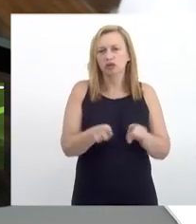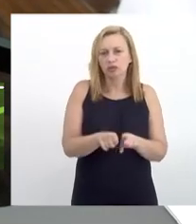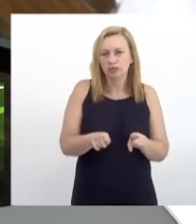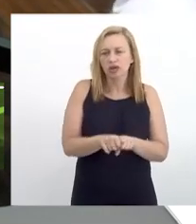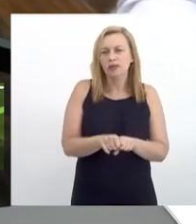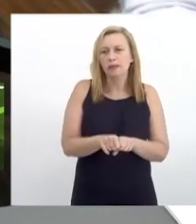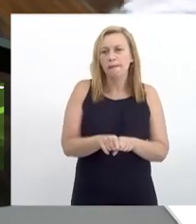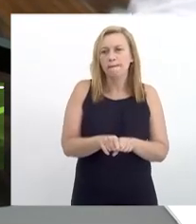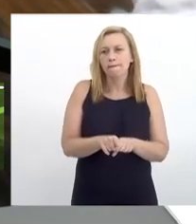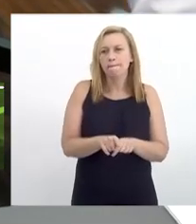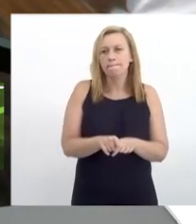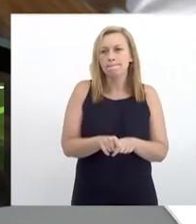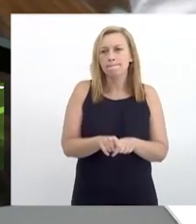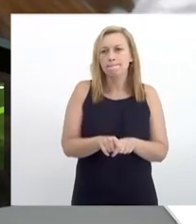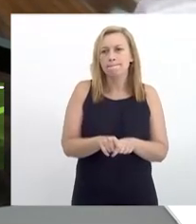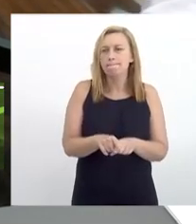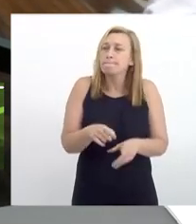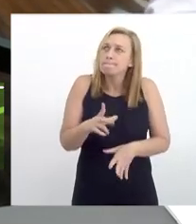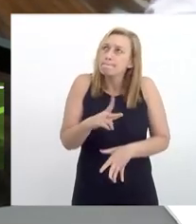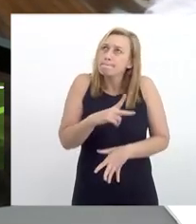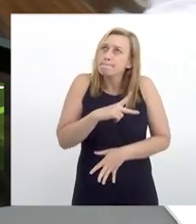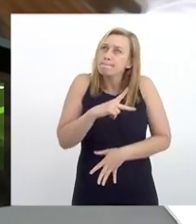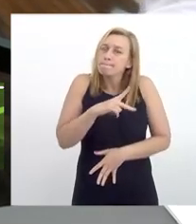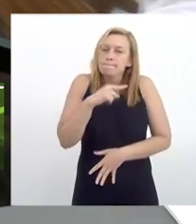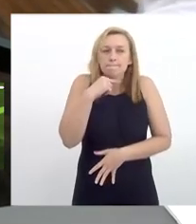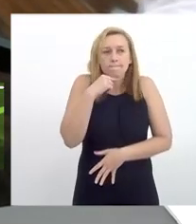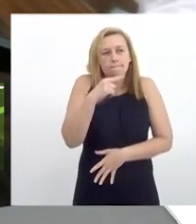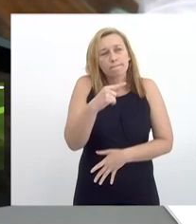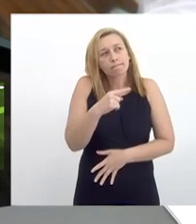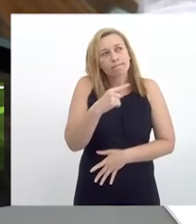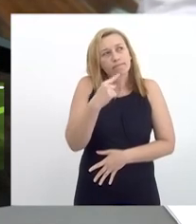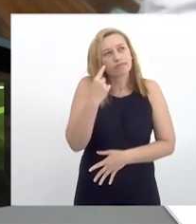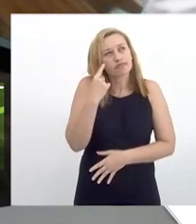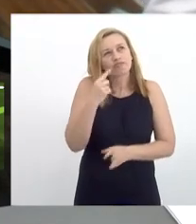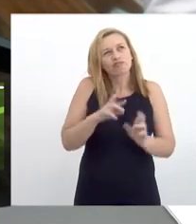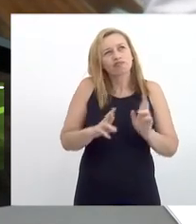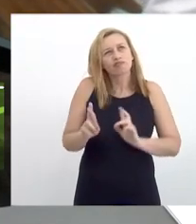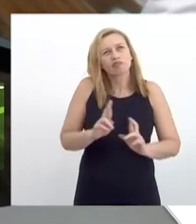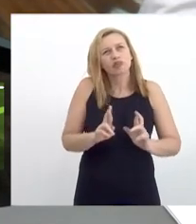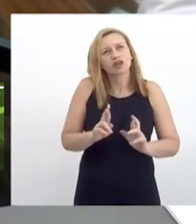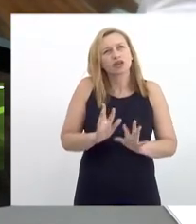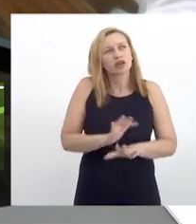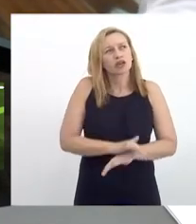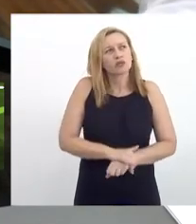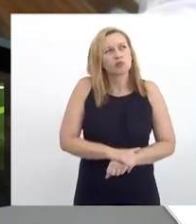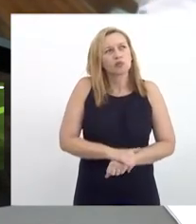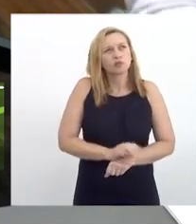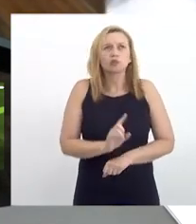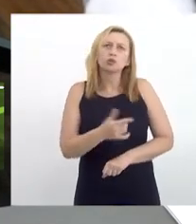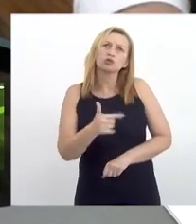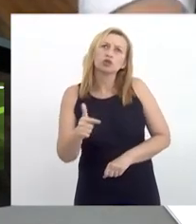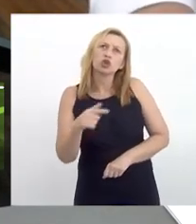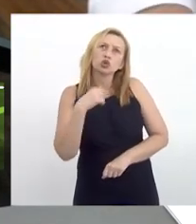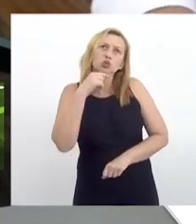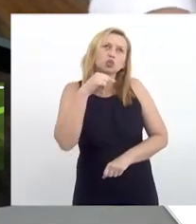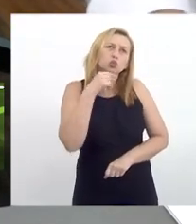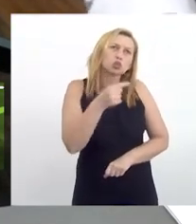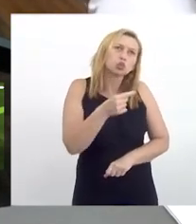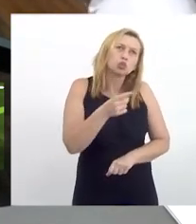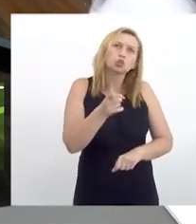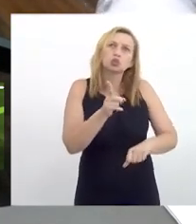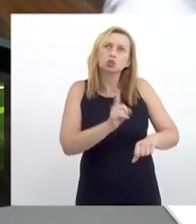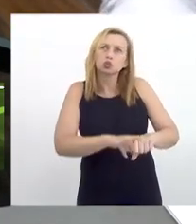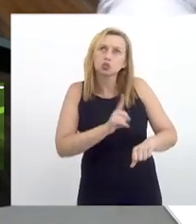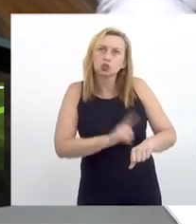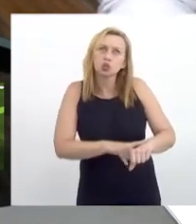eu fiquei particularmente com uma dúvida em relação a isso. Não há dúvida em relação ao tempo